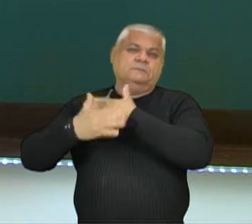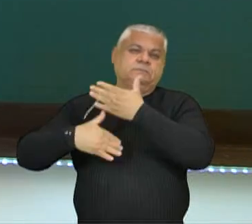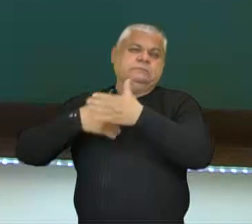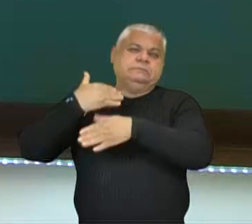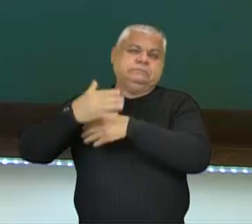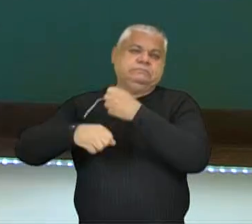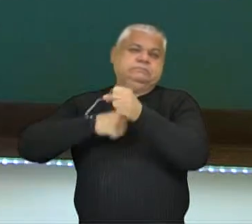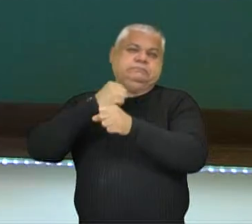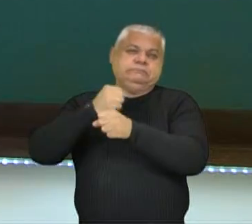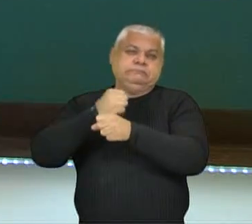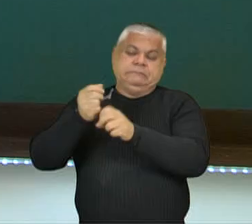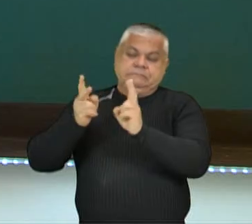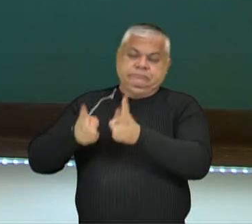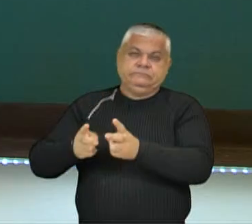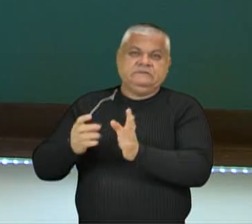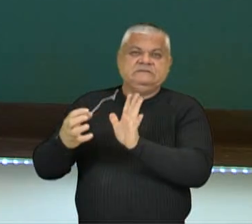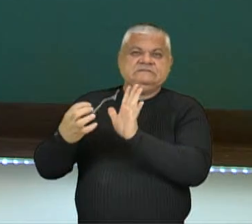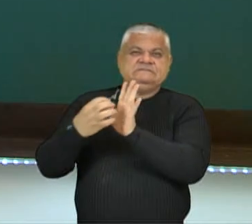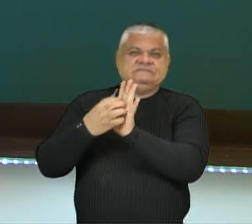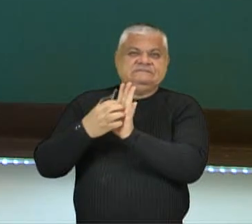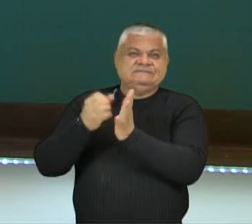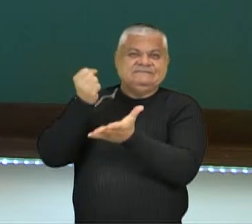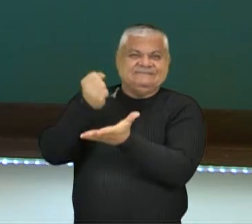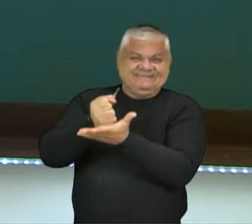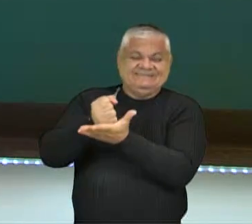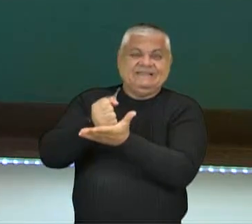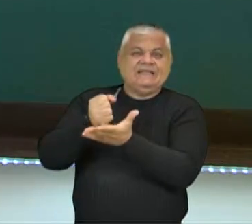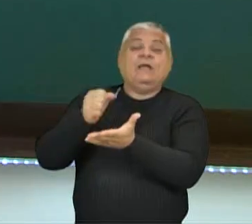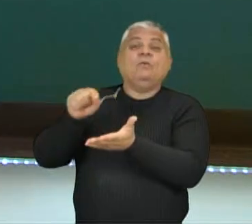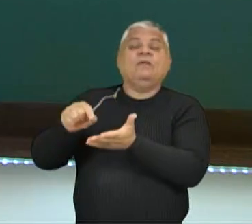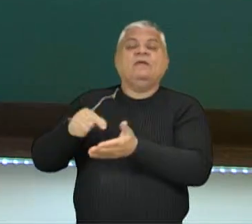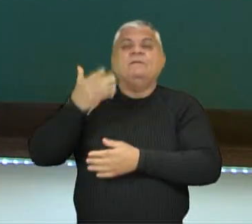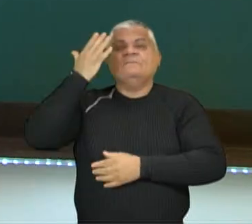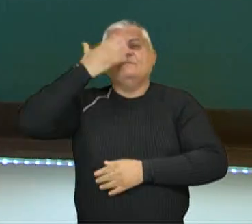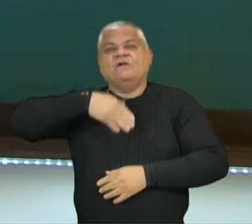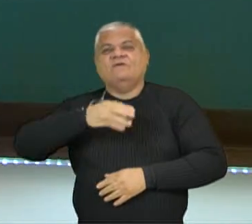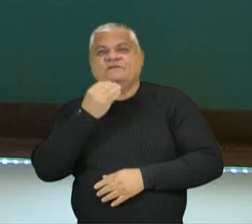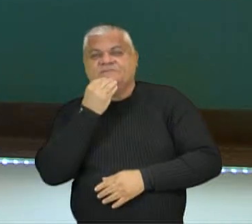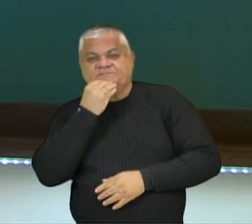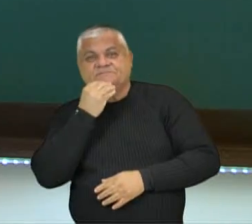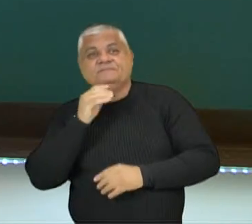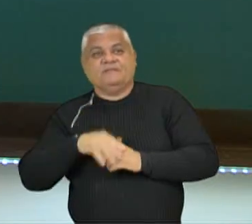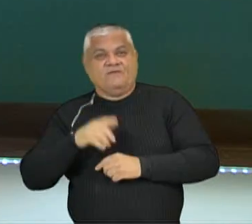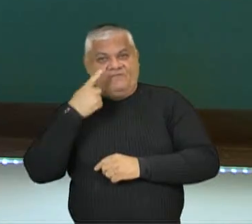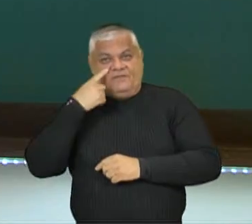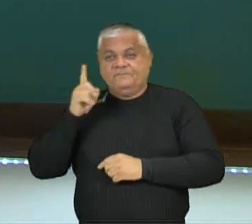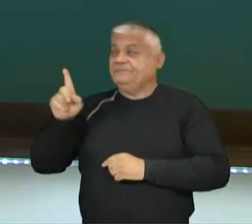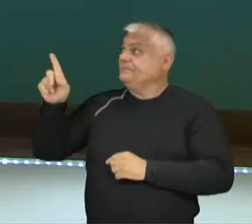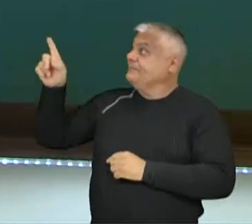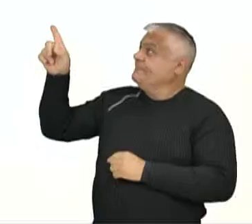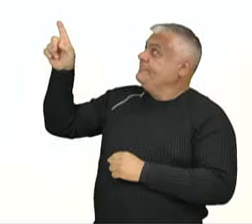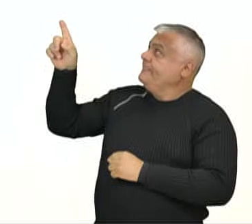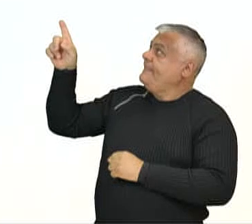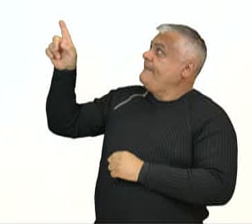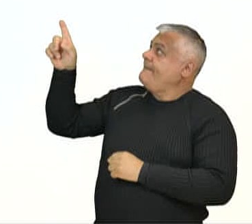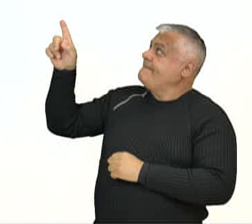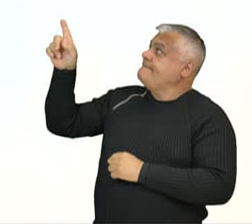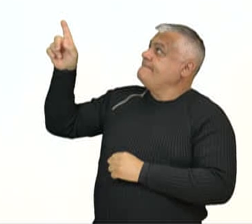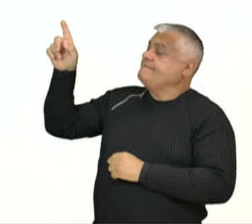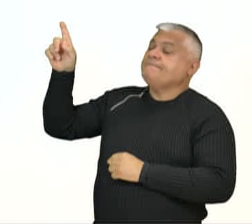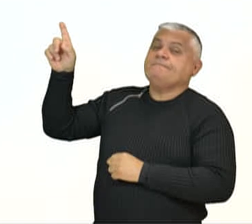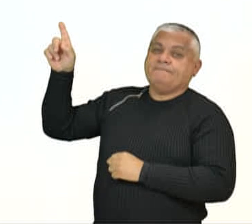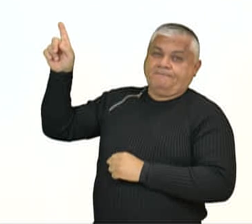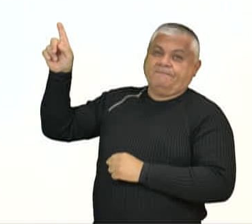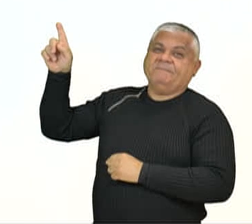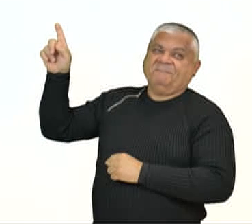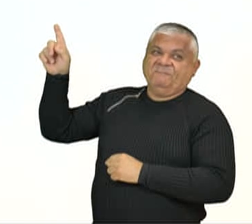para o fóssil permanecer ali, tá? Trazendo então evidências. Então veja aqui nessa imagem, a gente consegue ver como